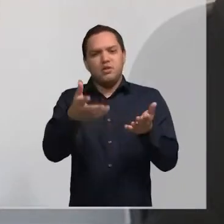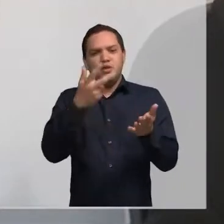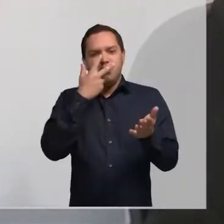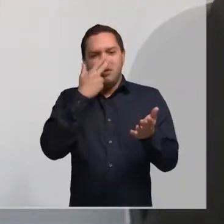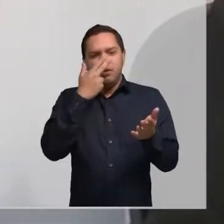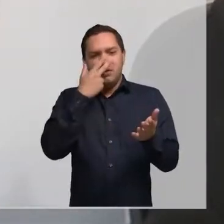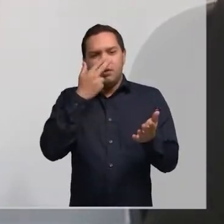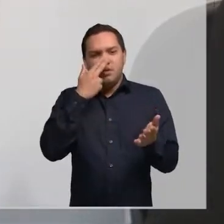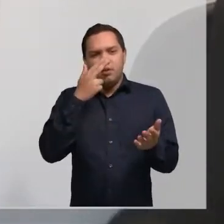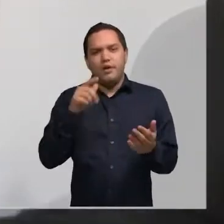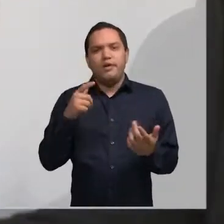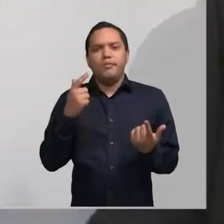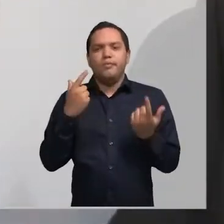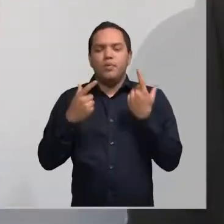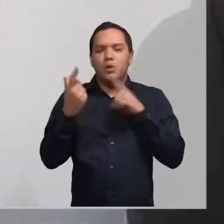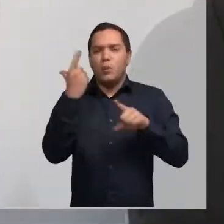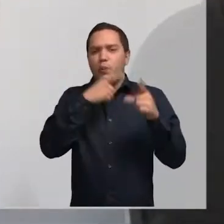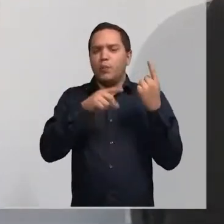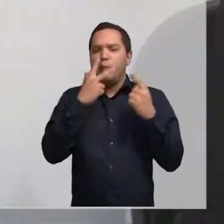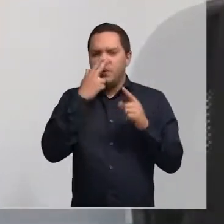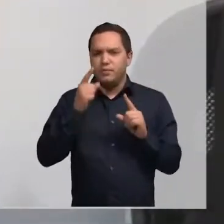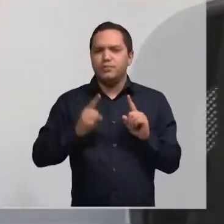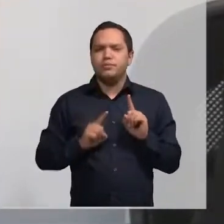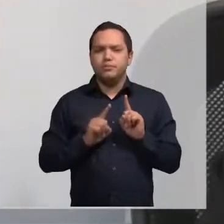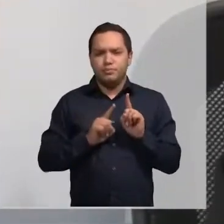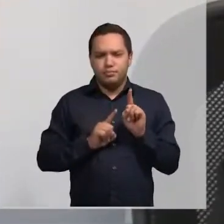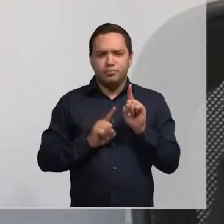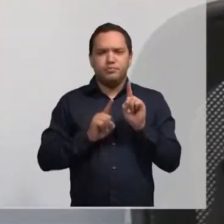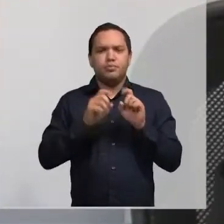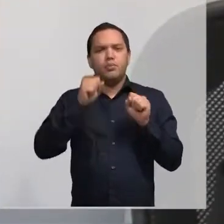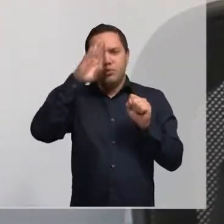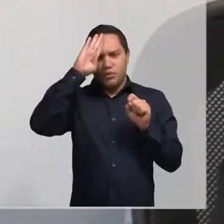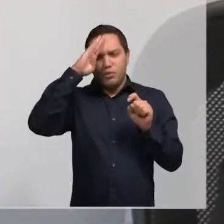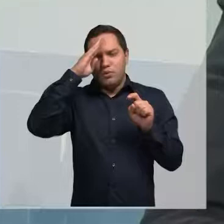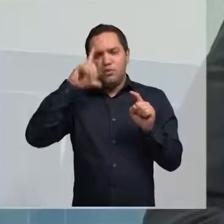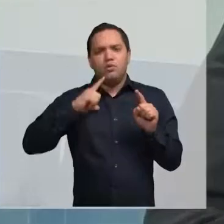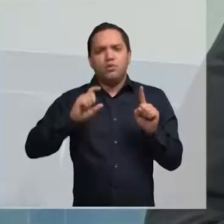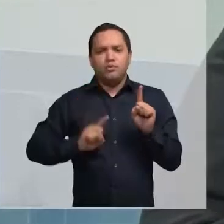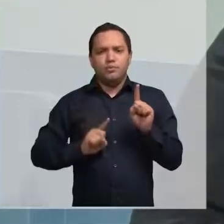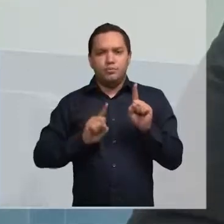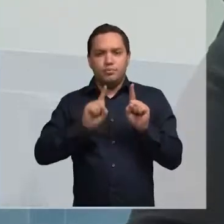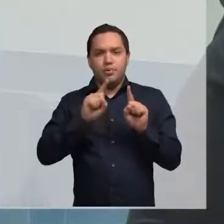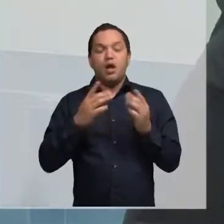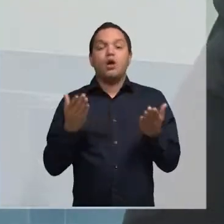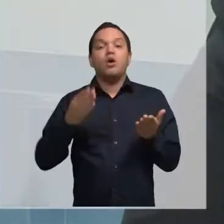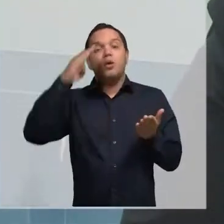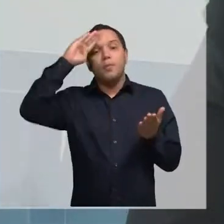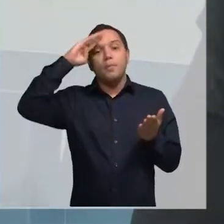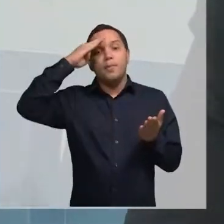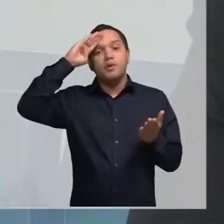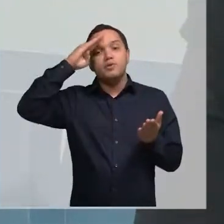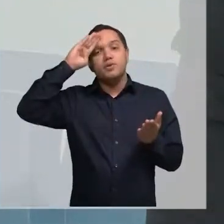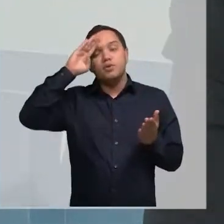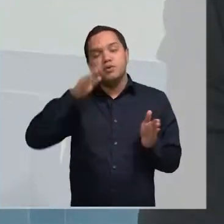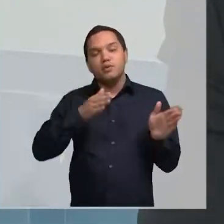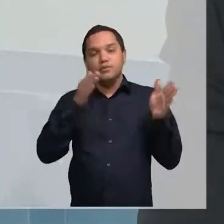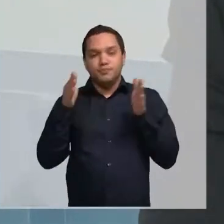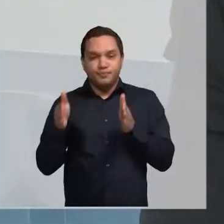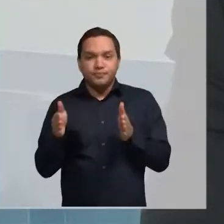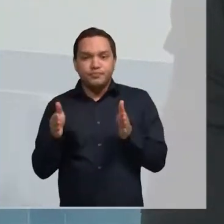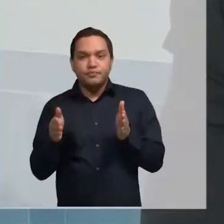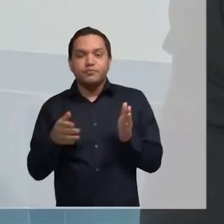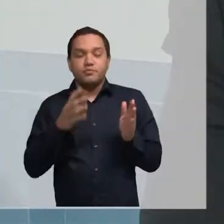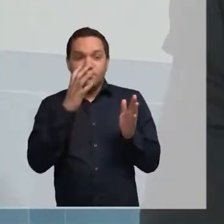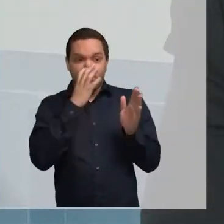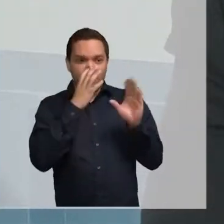está solidificando o vazio. Que é Jair Messias Bolsonaro. Bom, então, aí eu já entrando no Bolsonaro, o Bolsonaro assistiu o debate